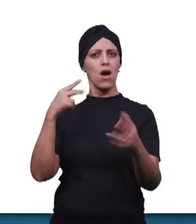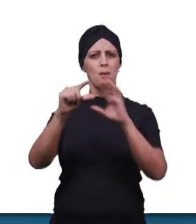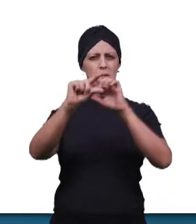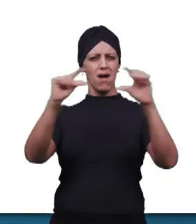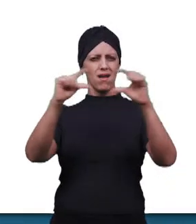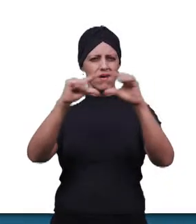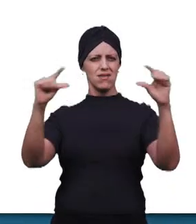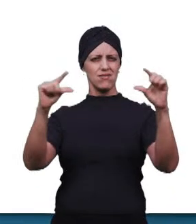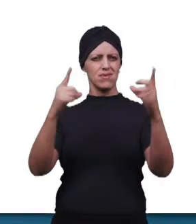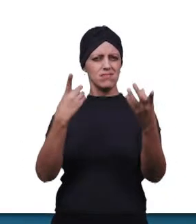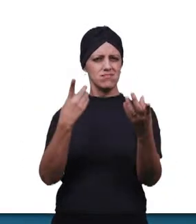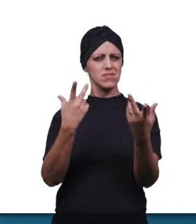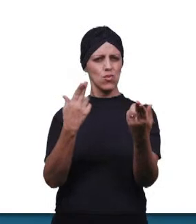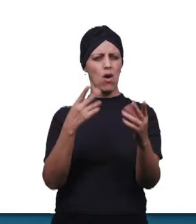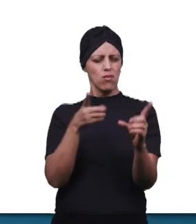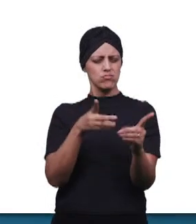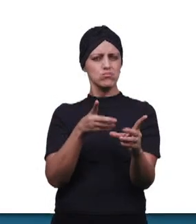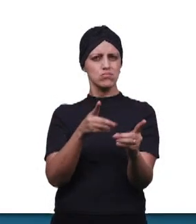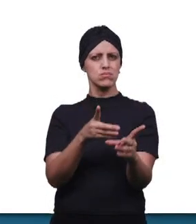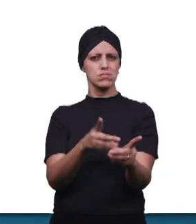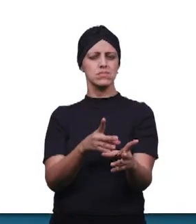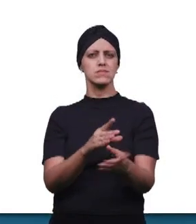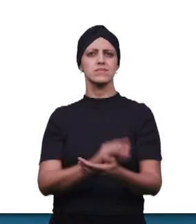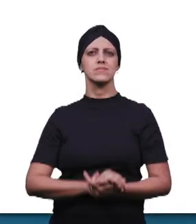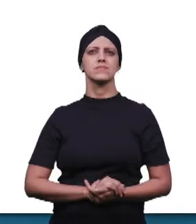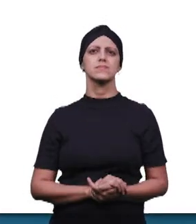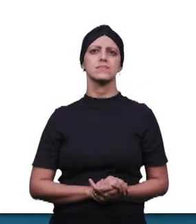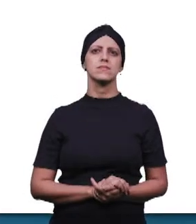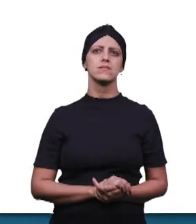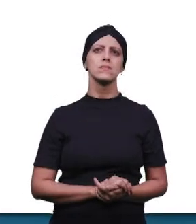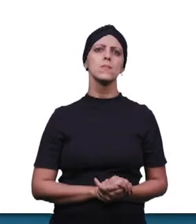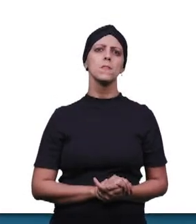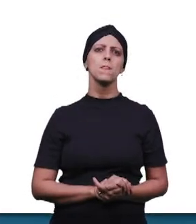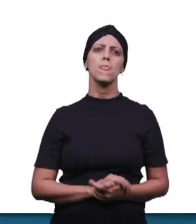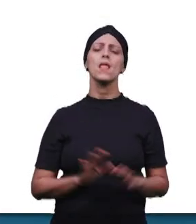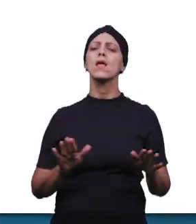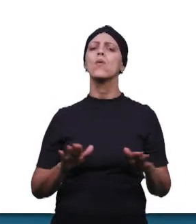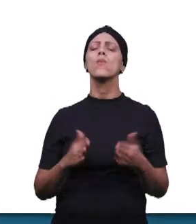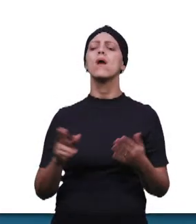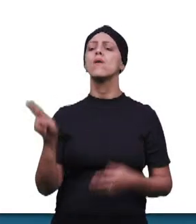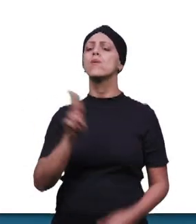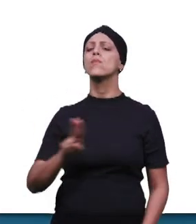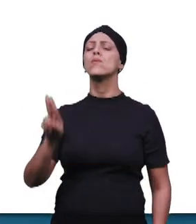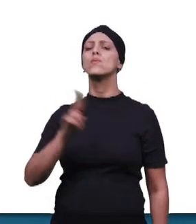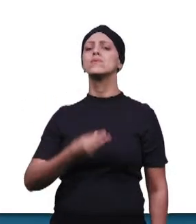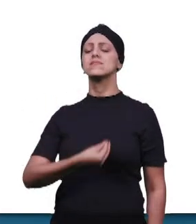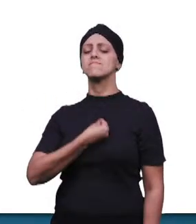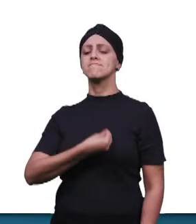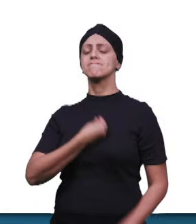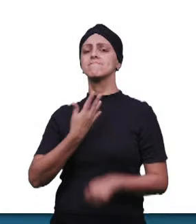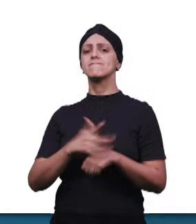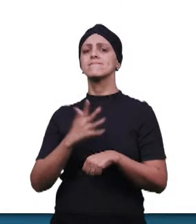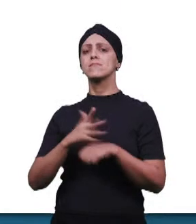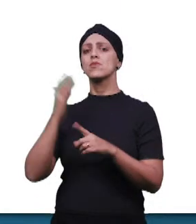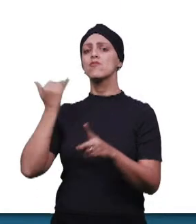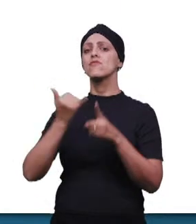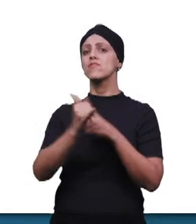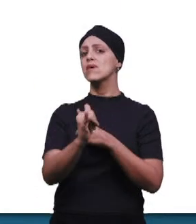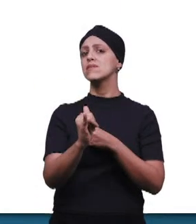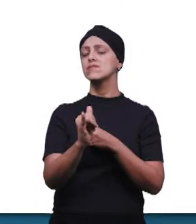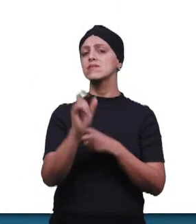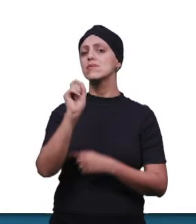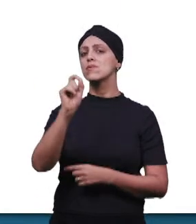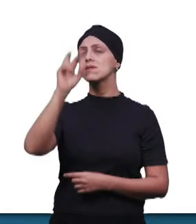na segunda pergunta também. Então vamos lá. No mesmo texto, doutrinariamente, qual a aplicação profética